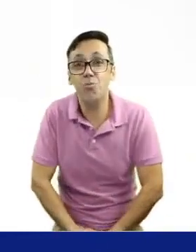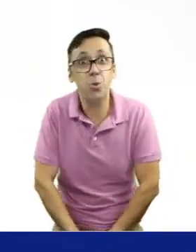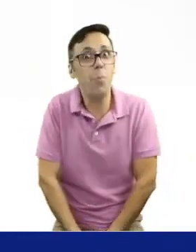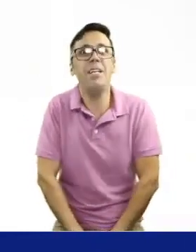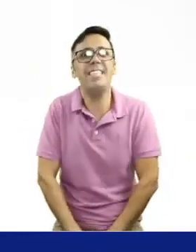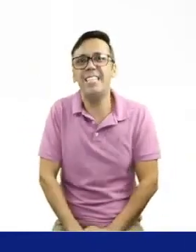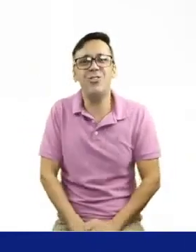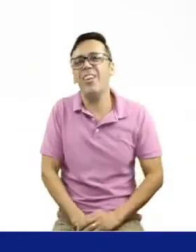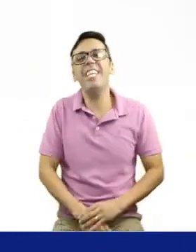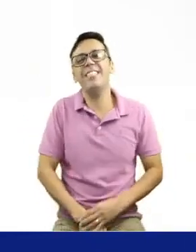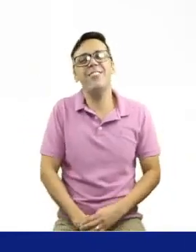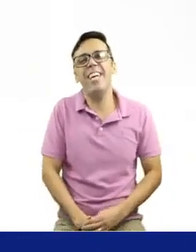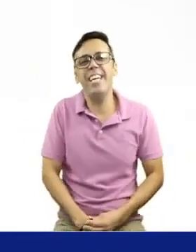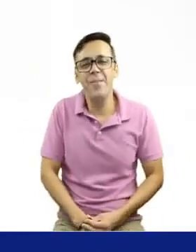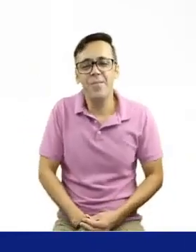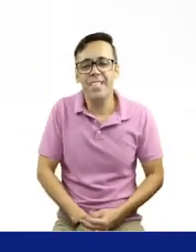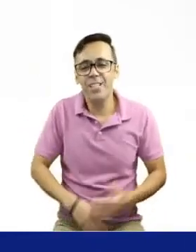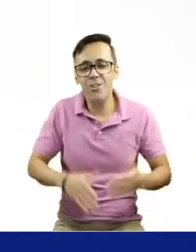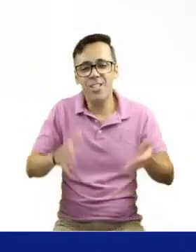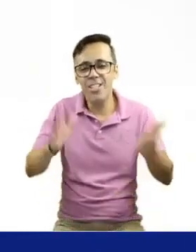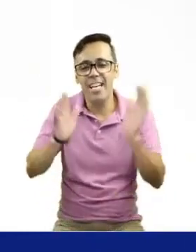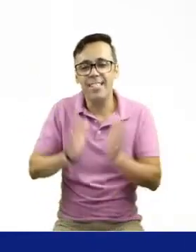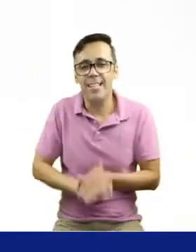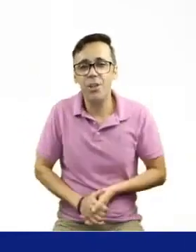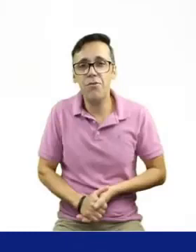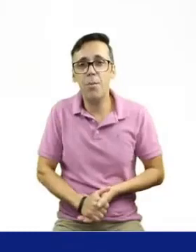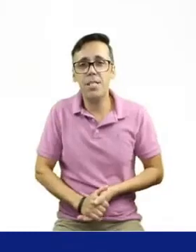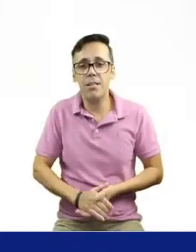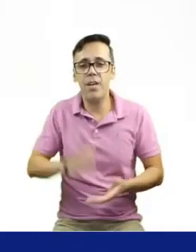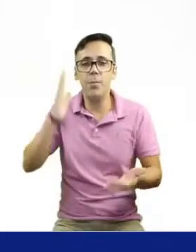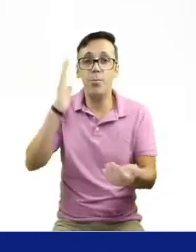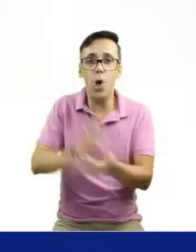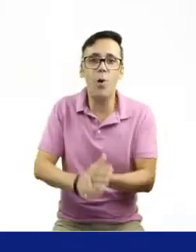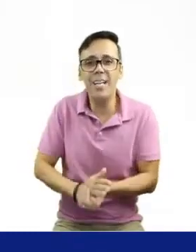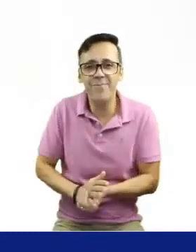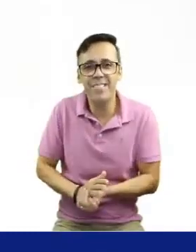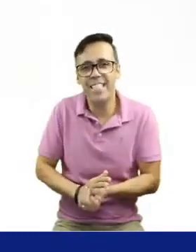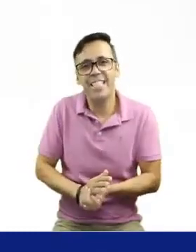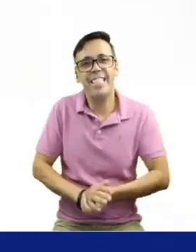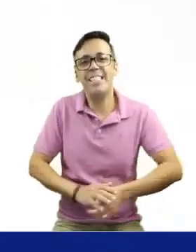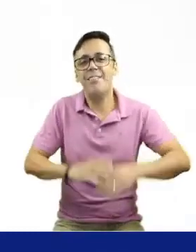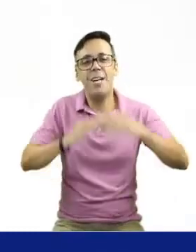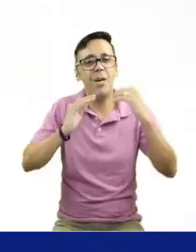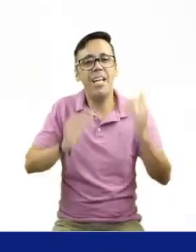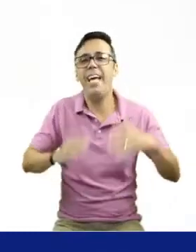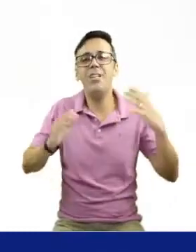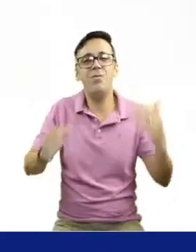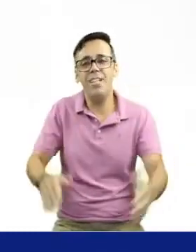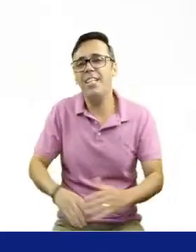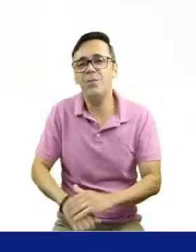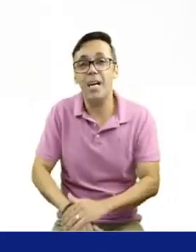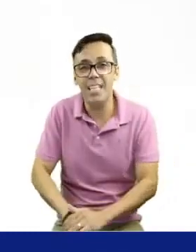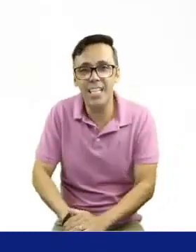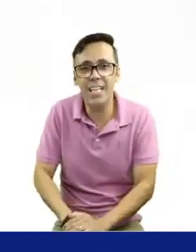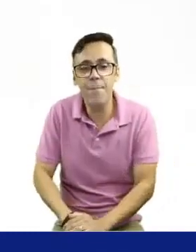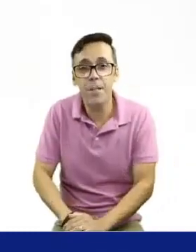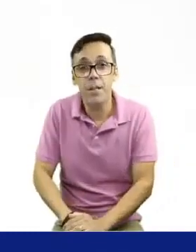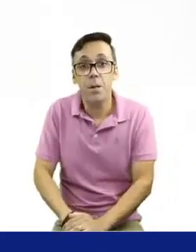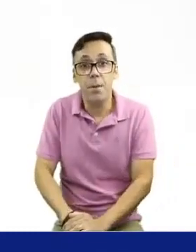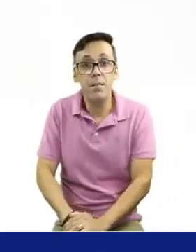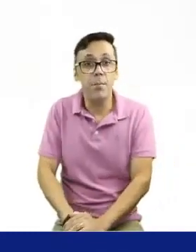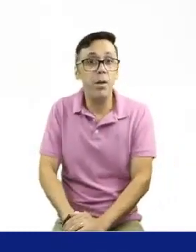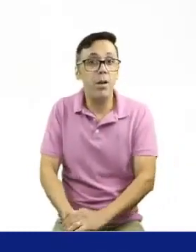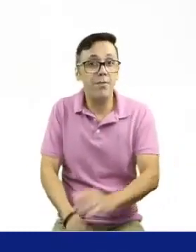essa aqui comigo super satisfeita também então a gente essa nós vamos nessa vai de boa nessa vaga alegre feliz